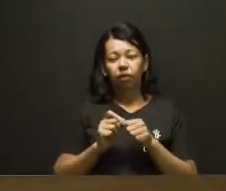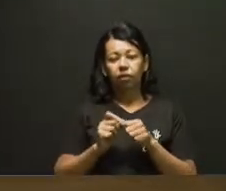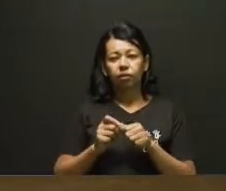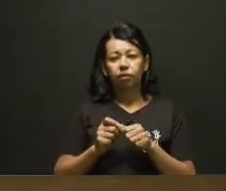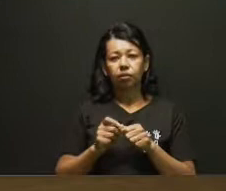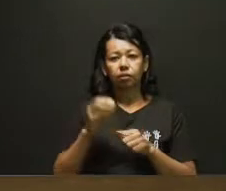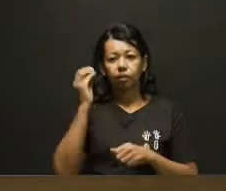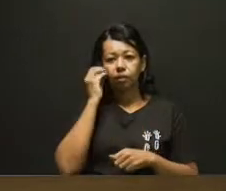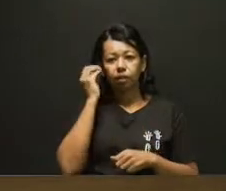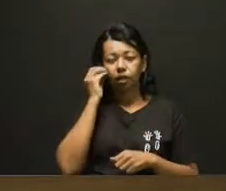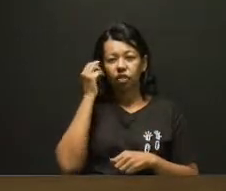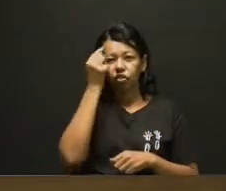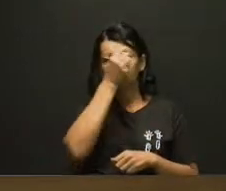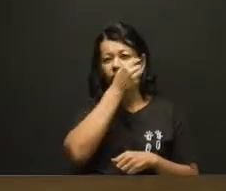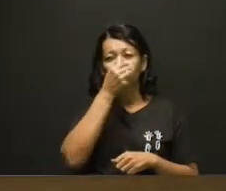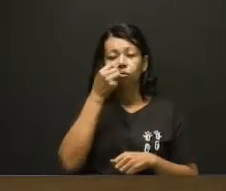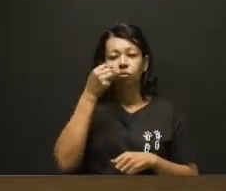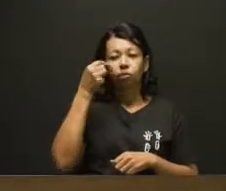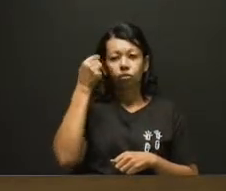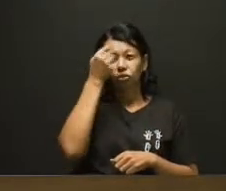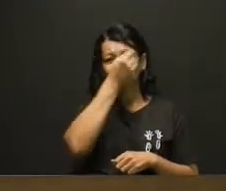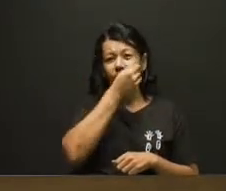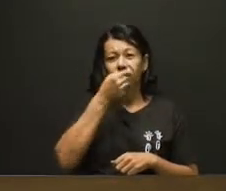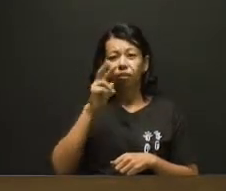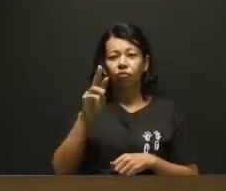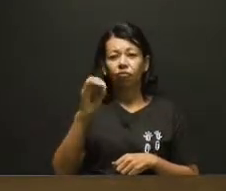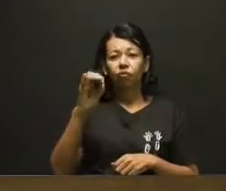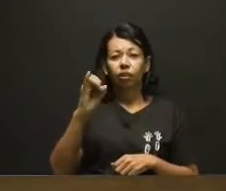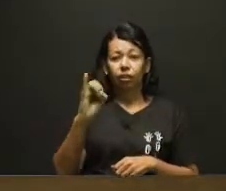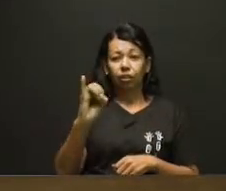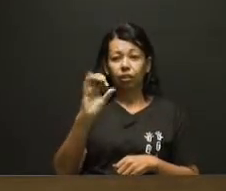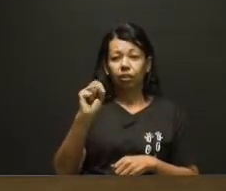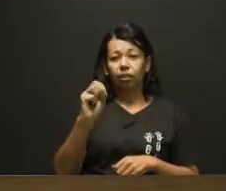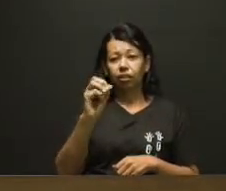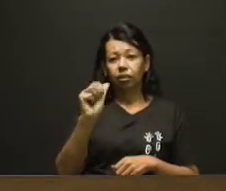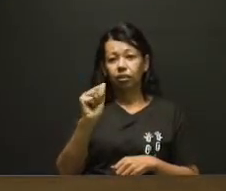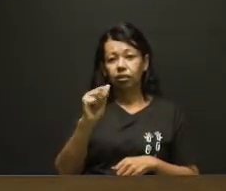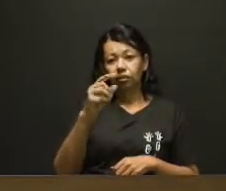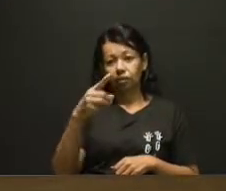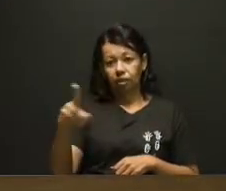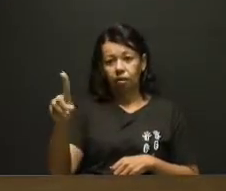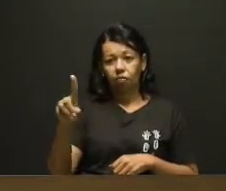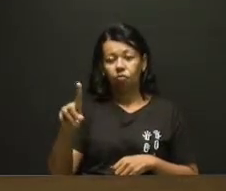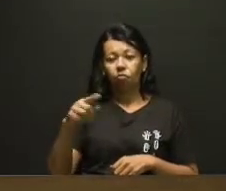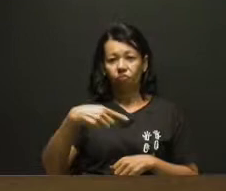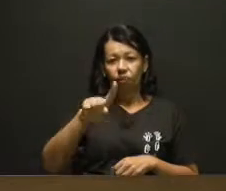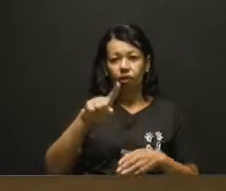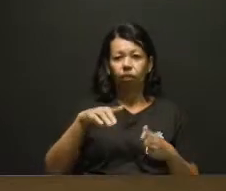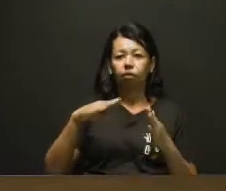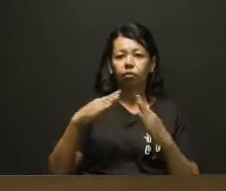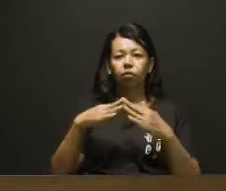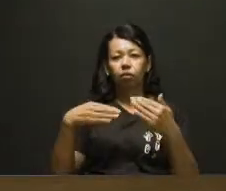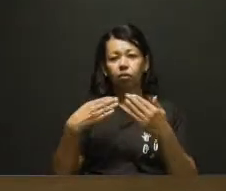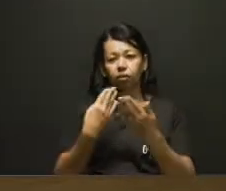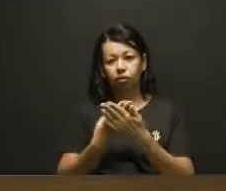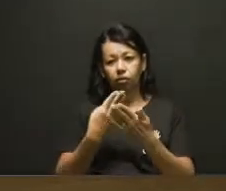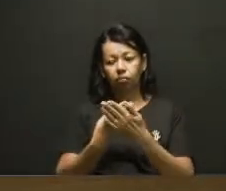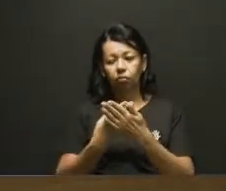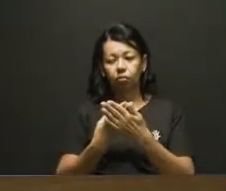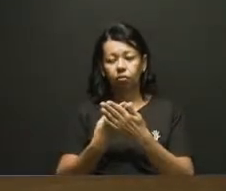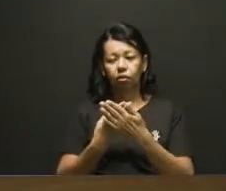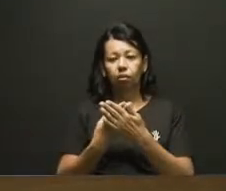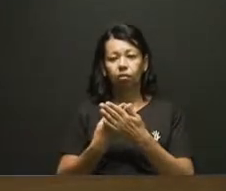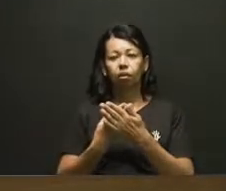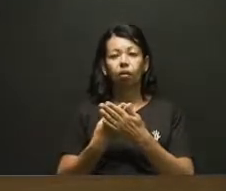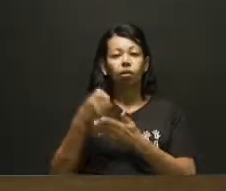direcionada para nas escolas pra fazer o teste de visão dos alunos e aí depois que fizer o teste de visão serão adquiridos